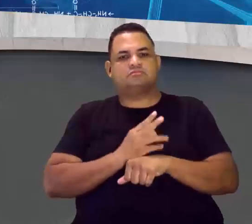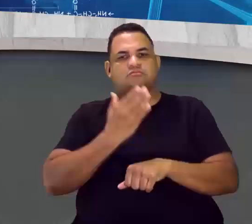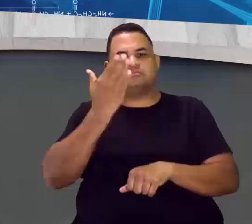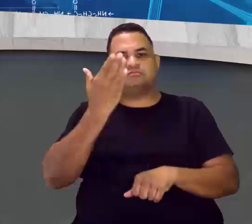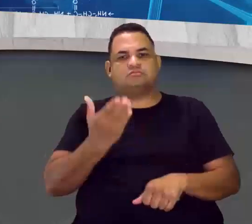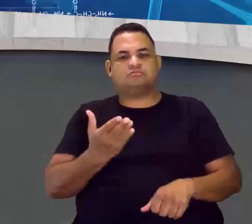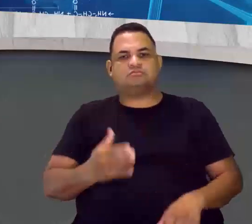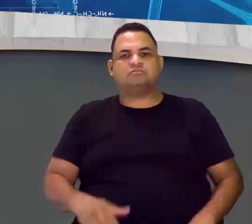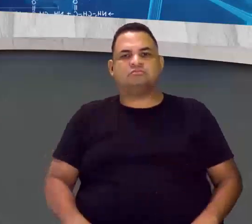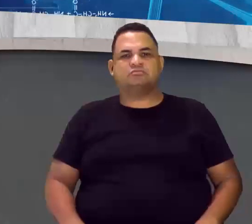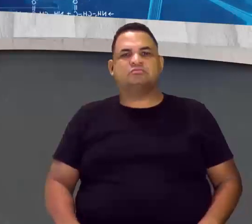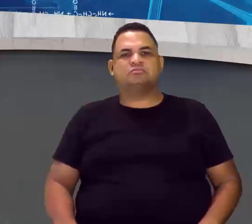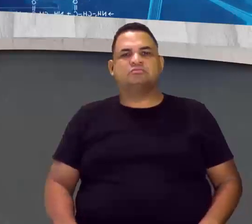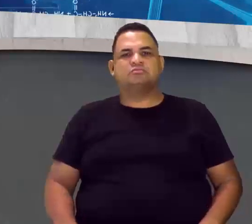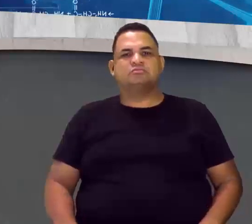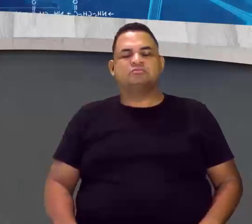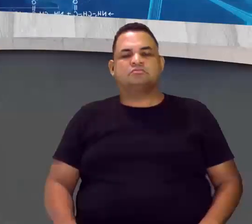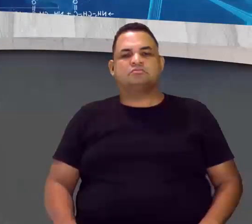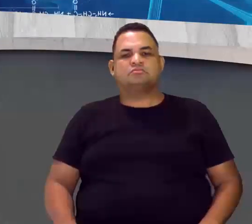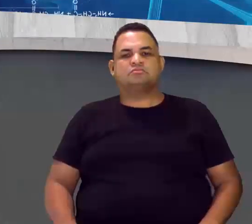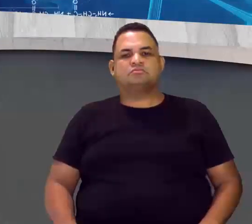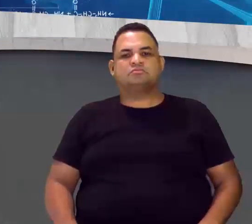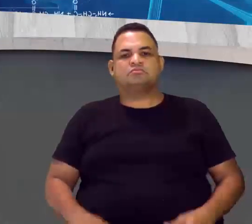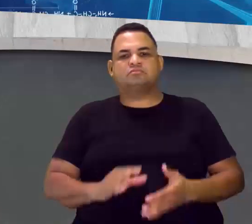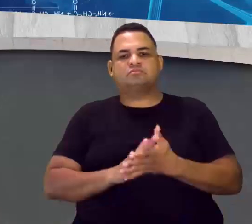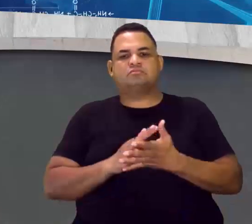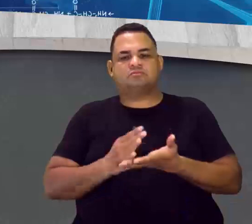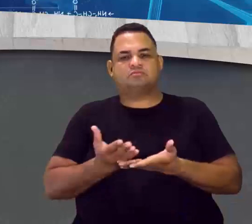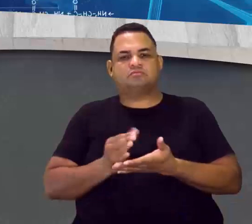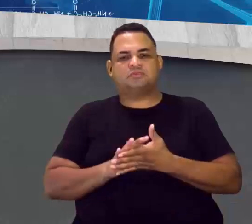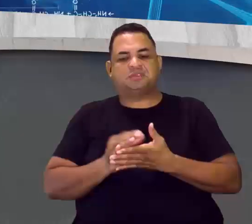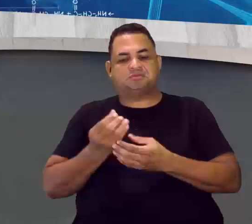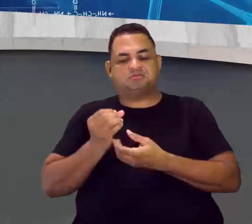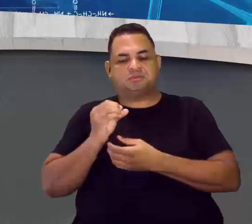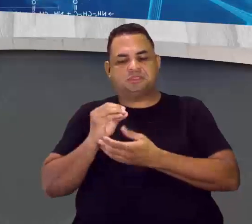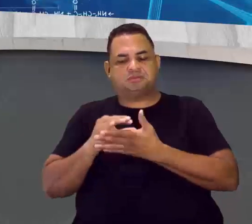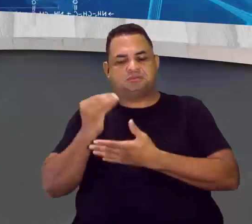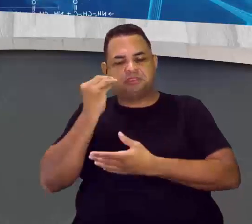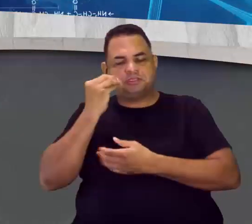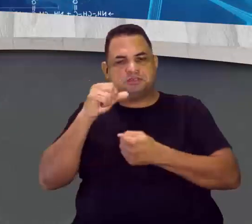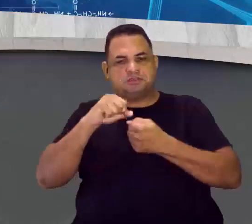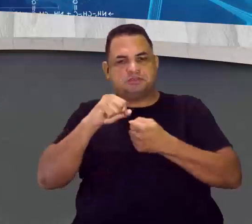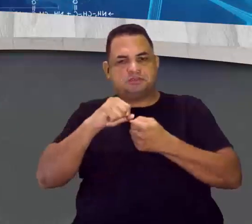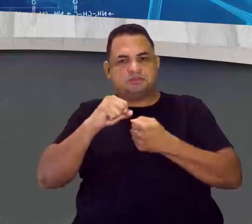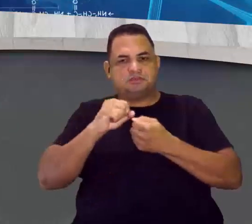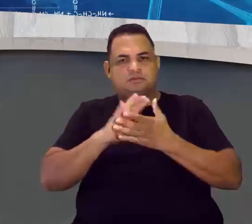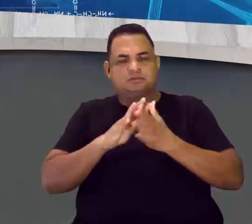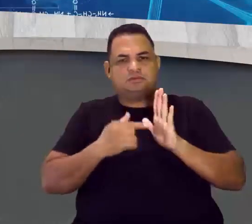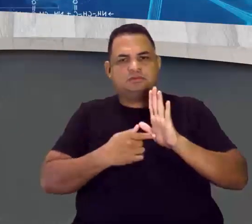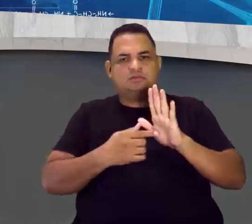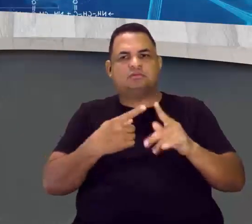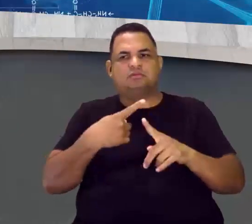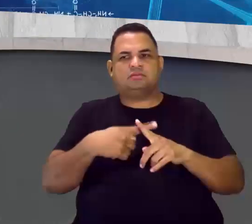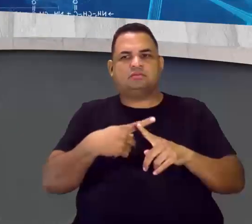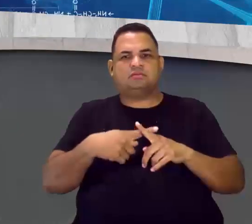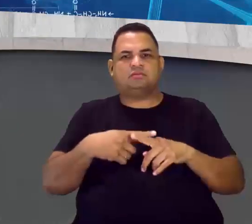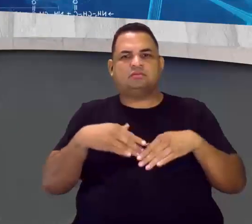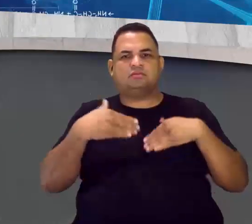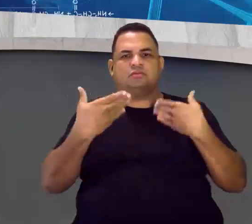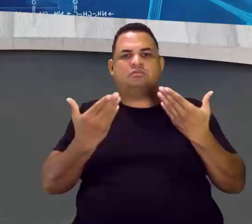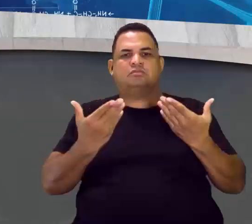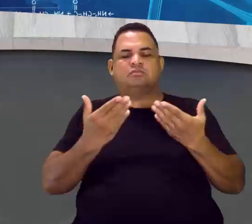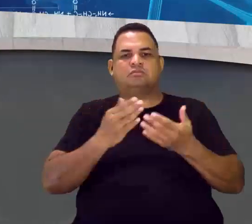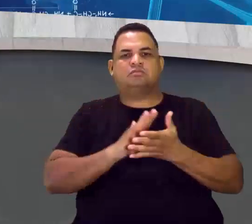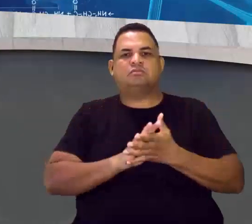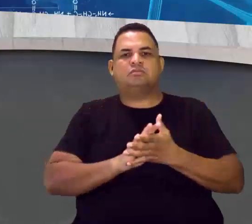Almeida? Tutorial, né, professora Sabrina? Exatamente o experimento que foi realizado para mostrar a vocês, porque quando o